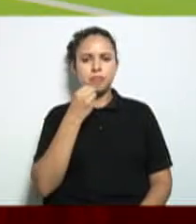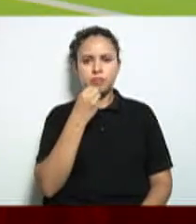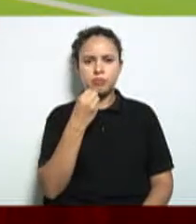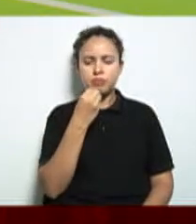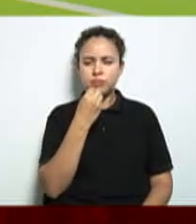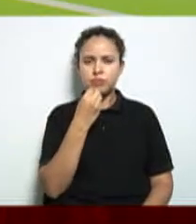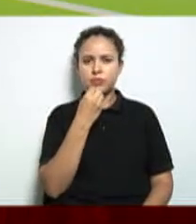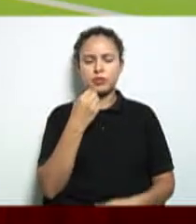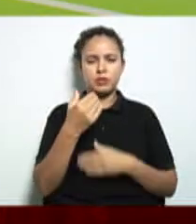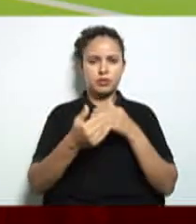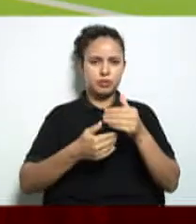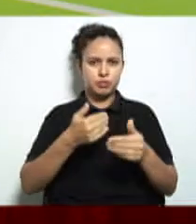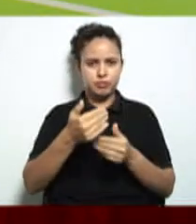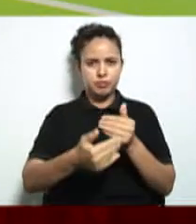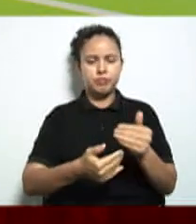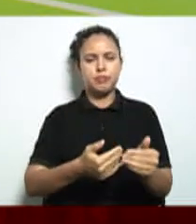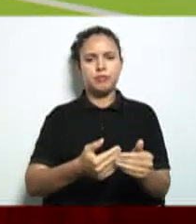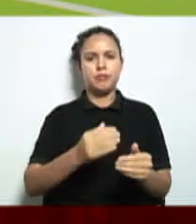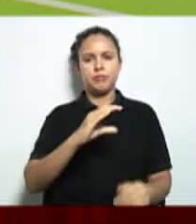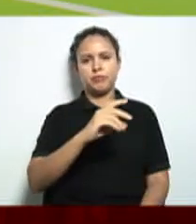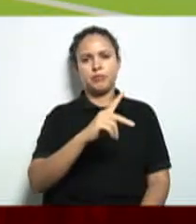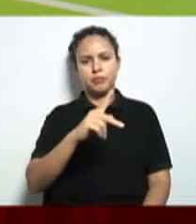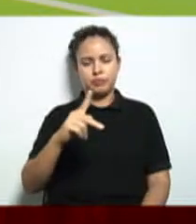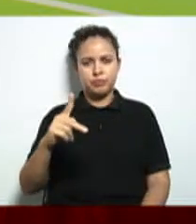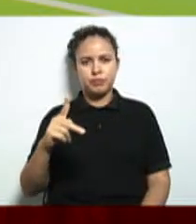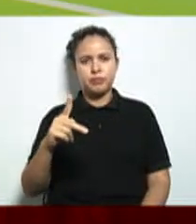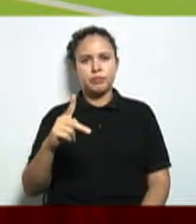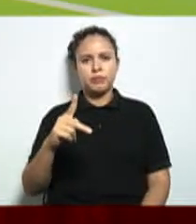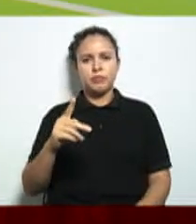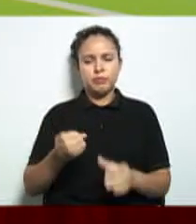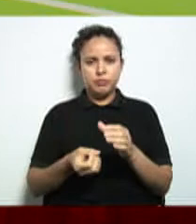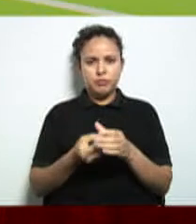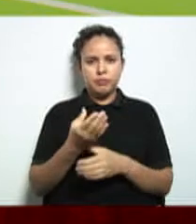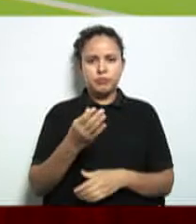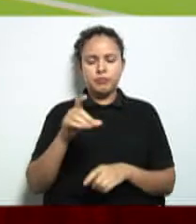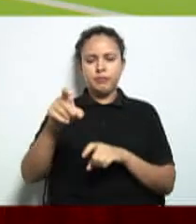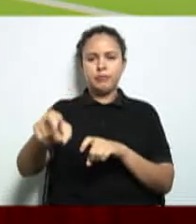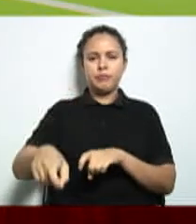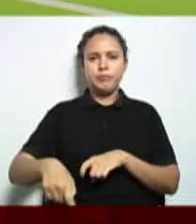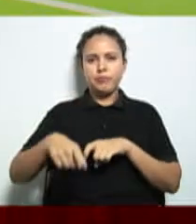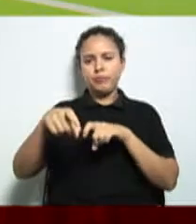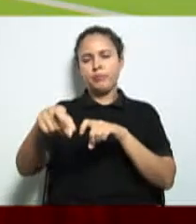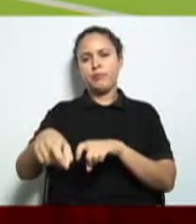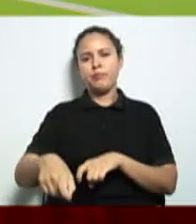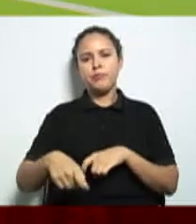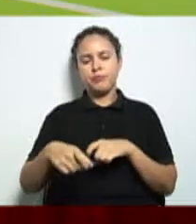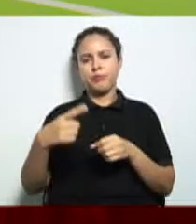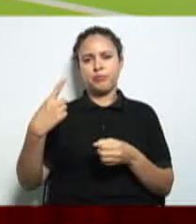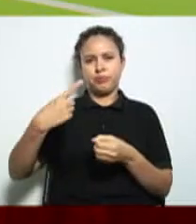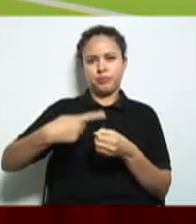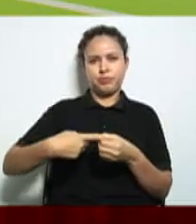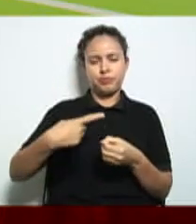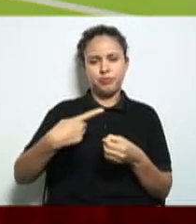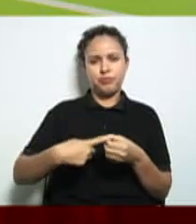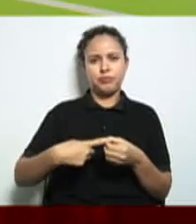possibilidades de desenvolver uma cooperativa agropecuária em Espigão do